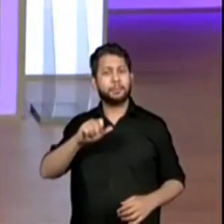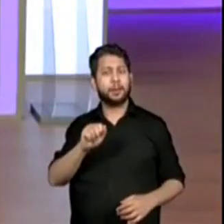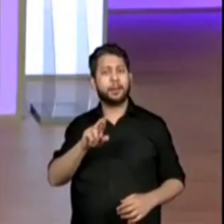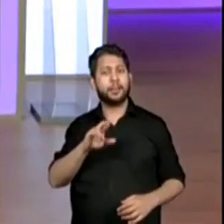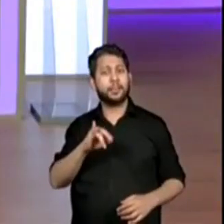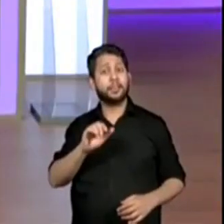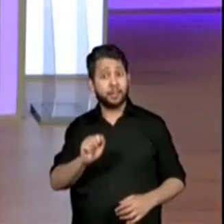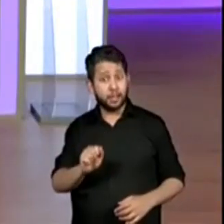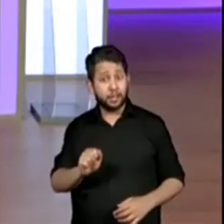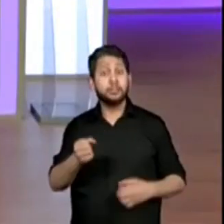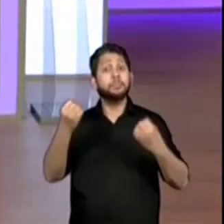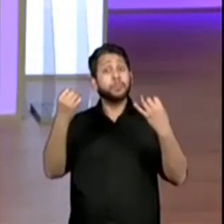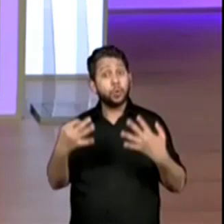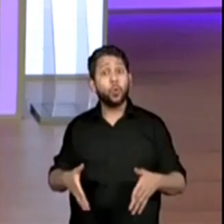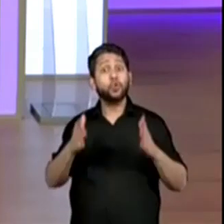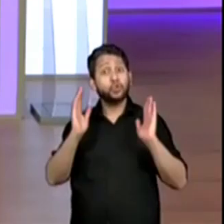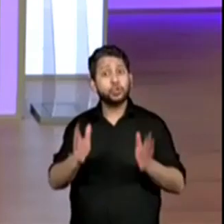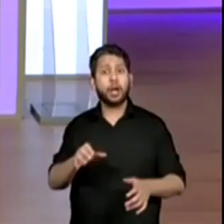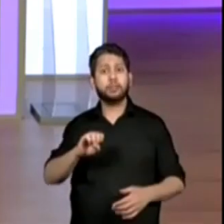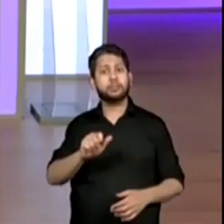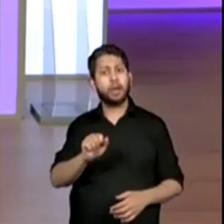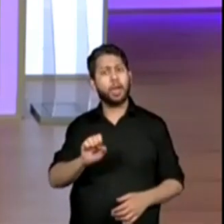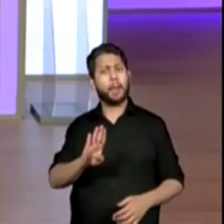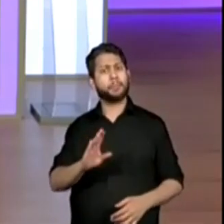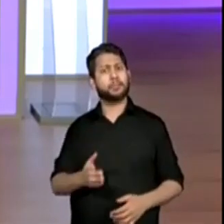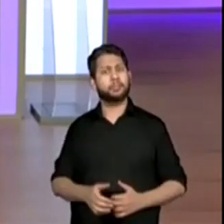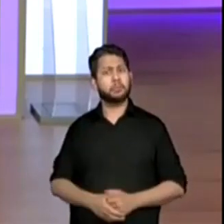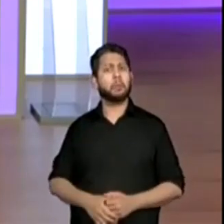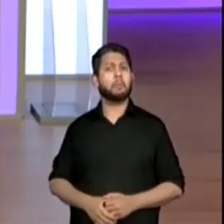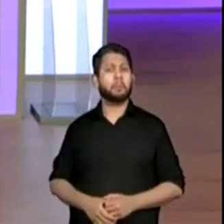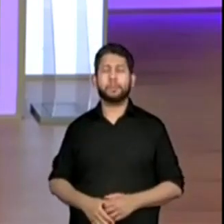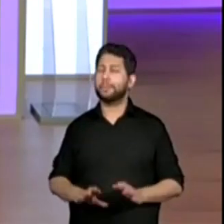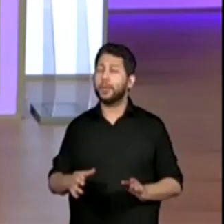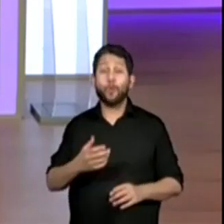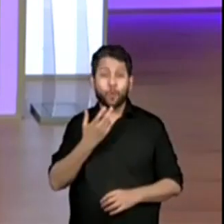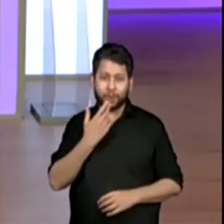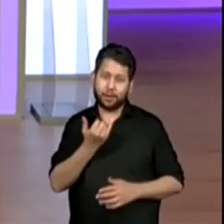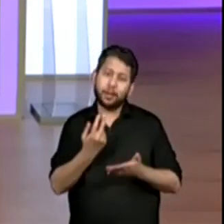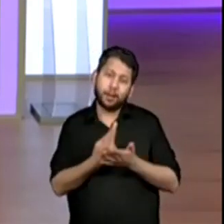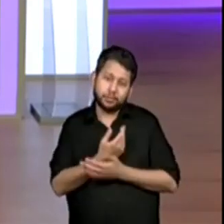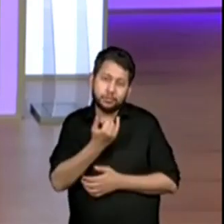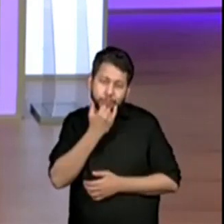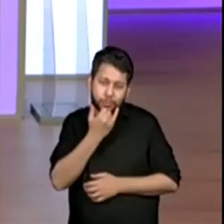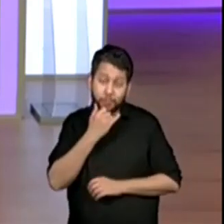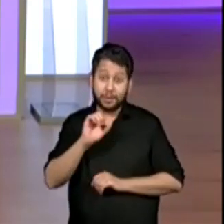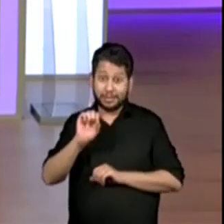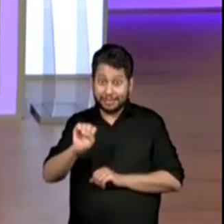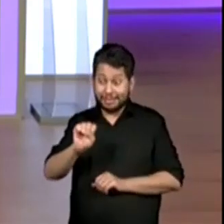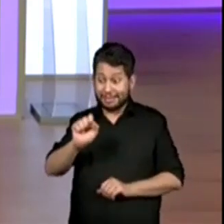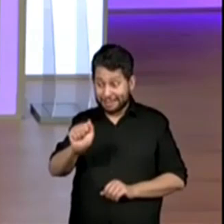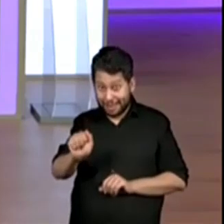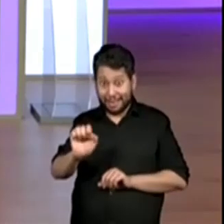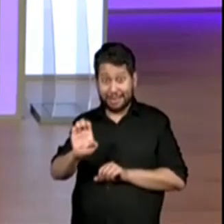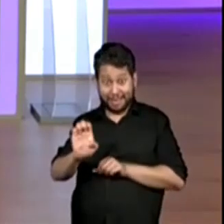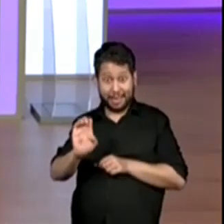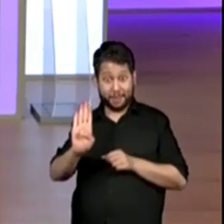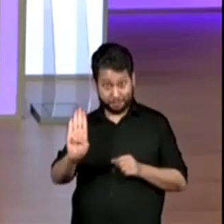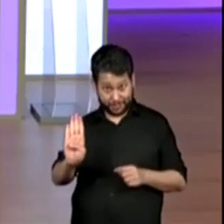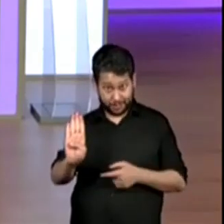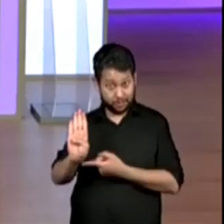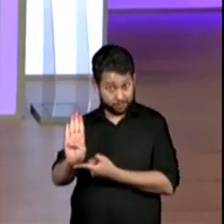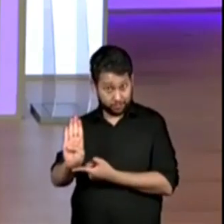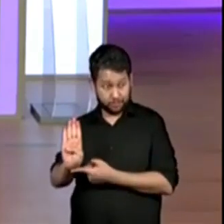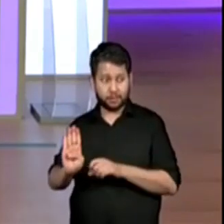o SAEB já na escola dela. Nossa, gente, eu tô cismando com o SARESP, hein? Ó, o SAEB já foi realizado. Legal,